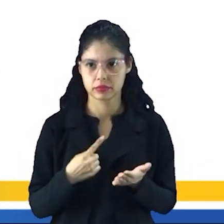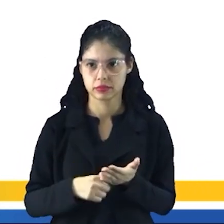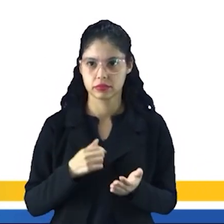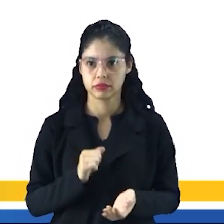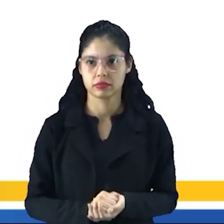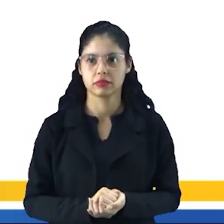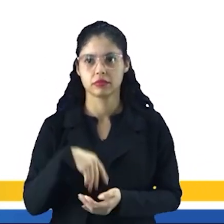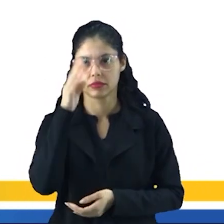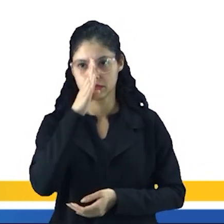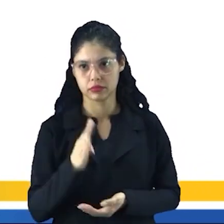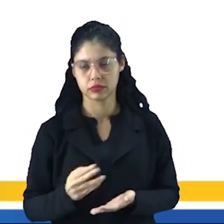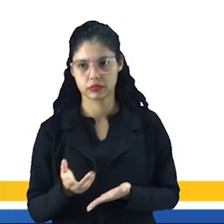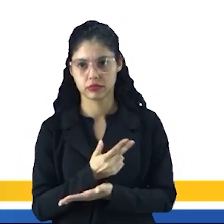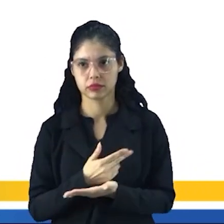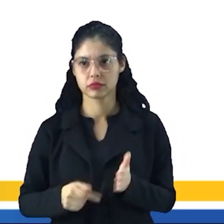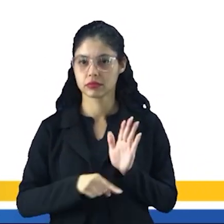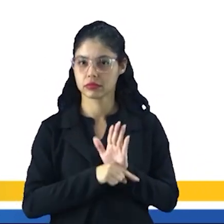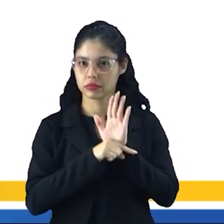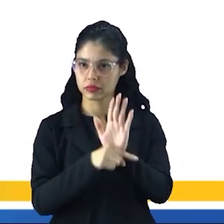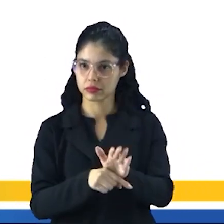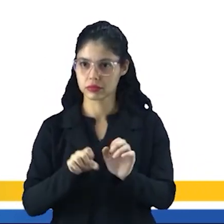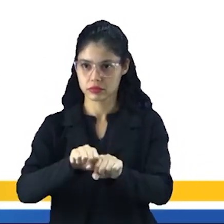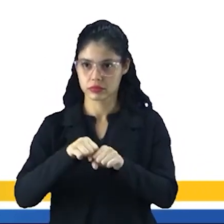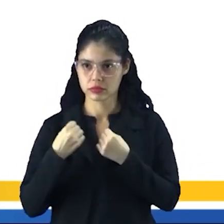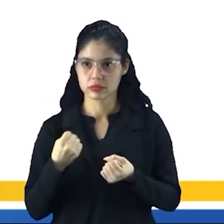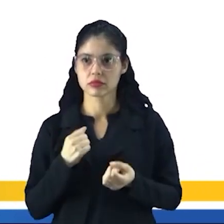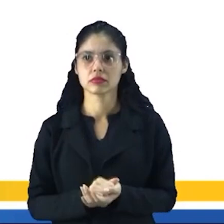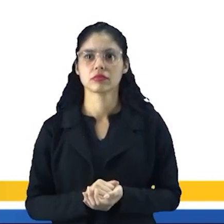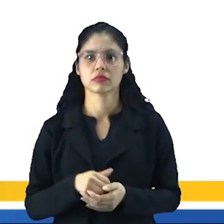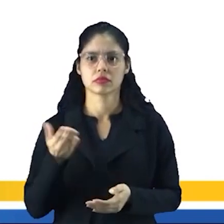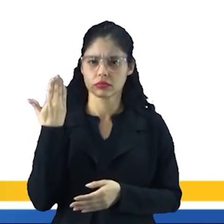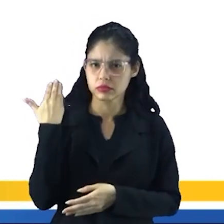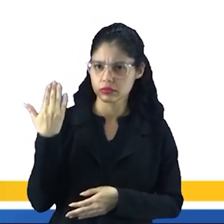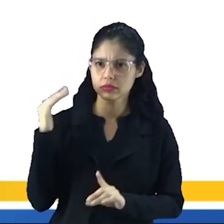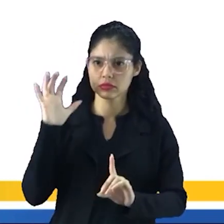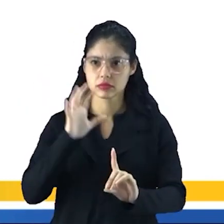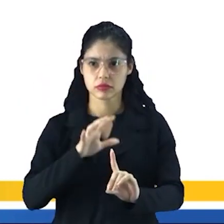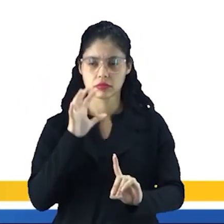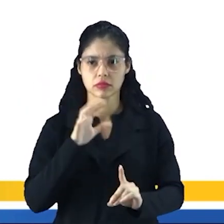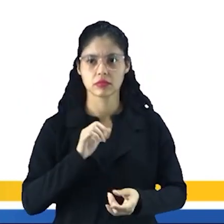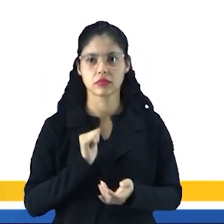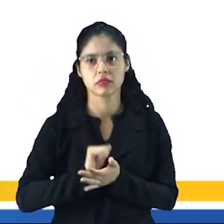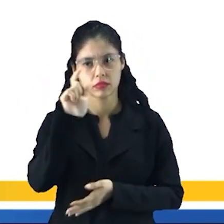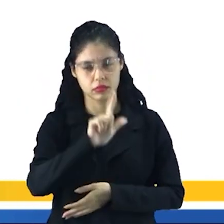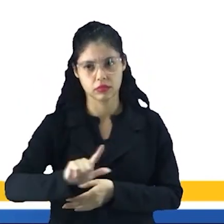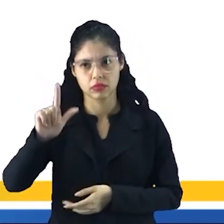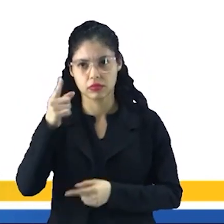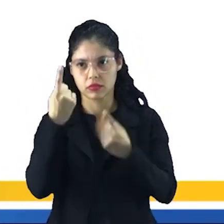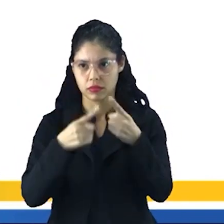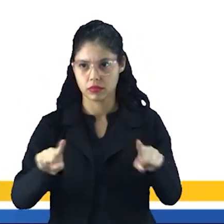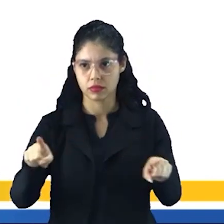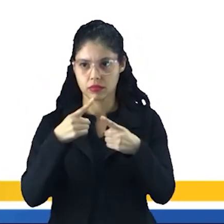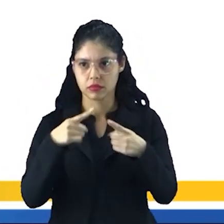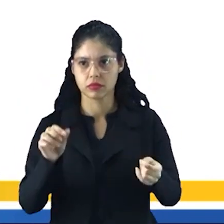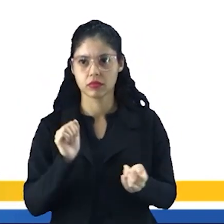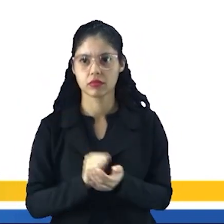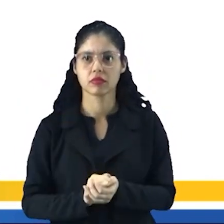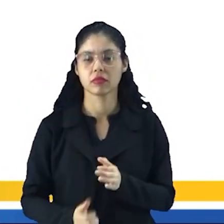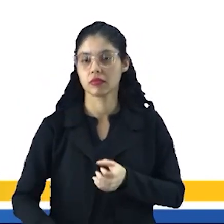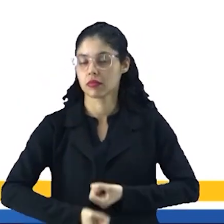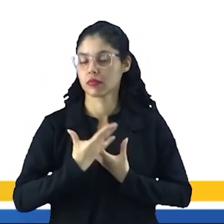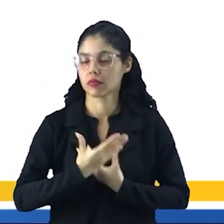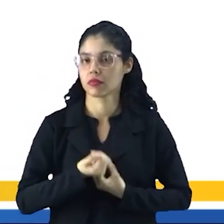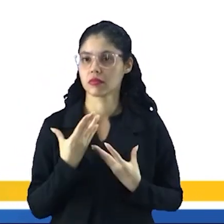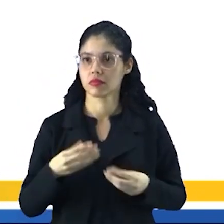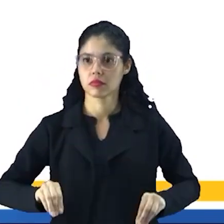considerada um marco da arte brasileira, propôs uma ruptura com o passado. influenciando a literatura, a